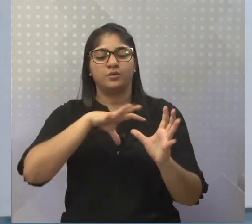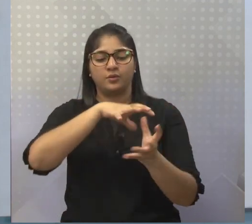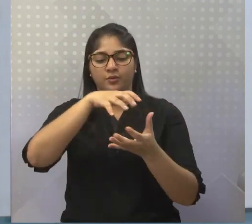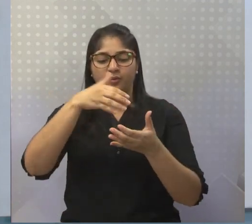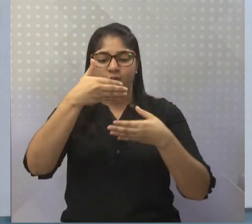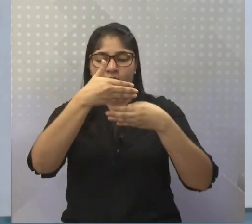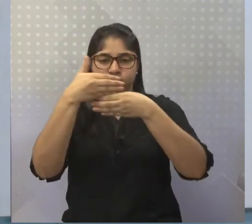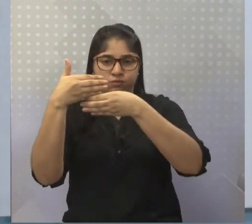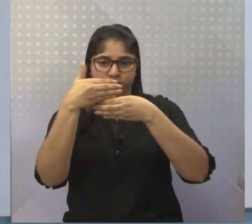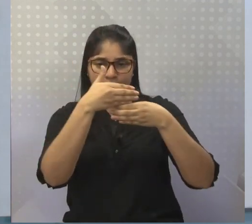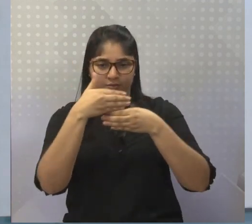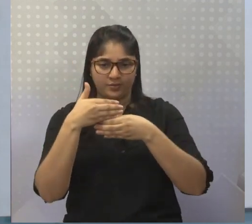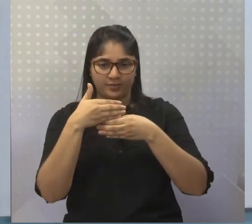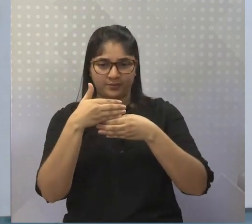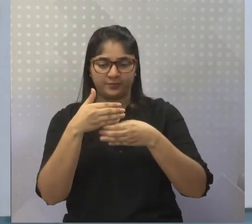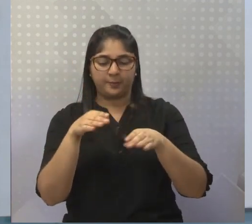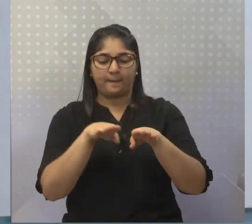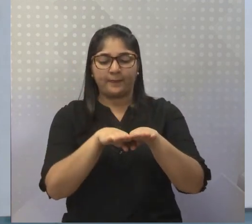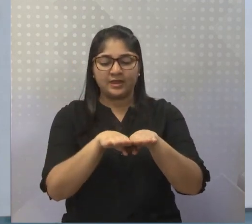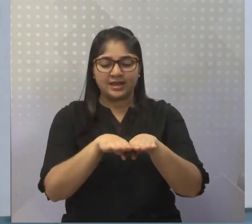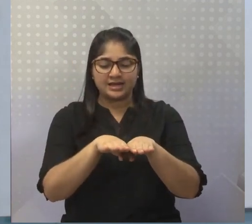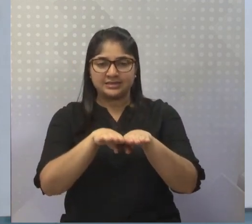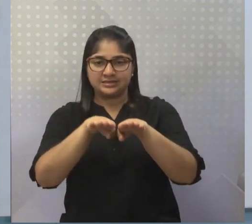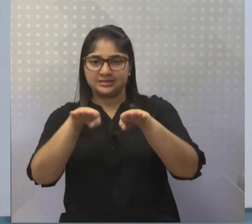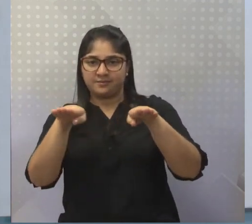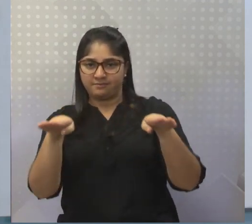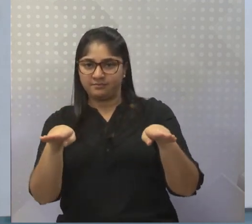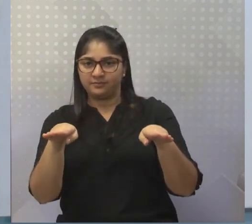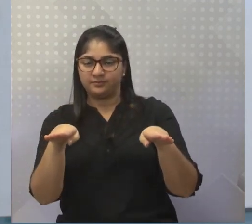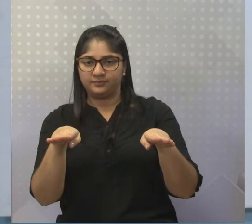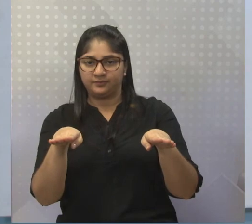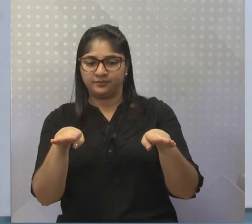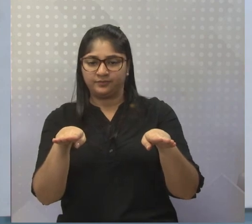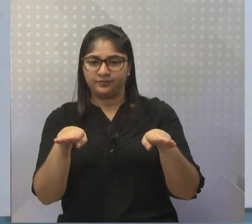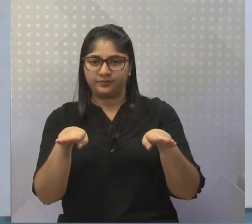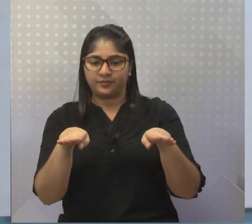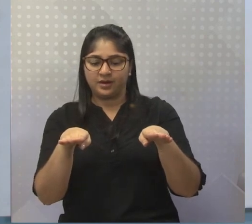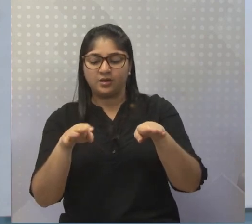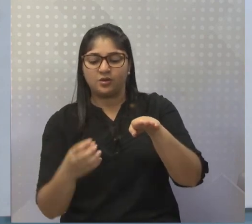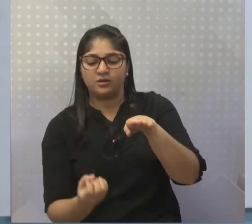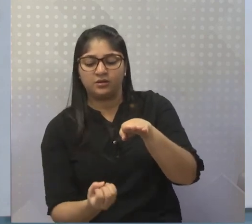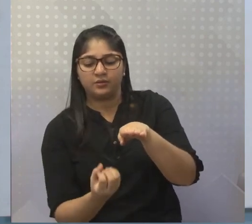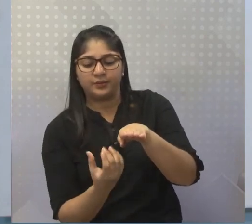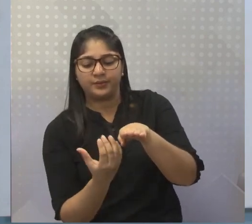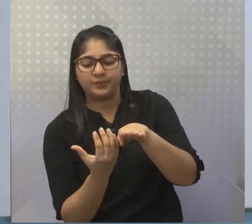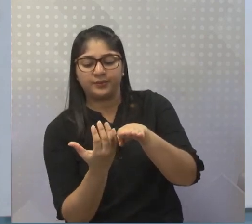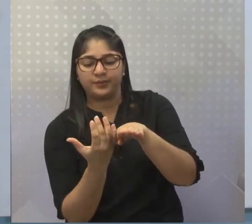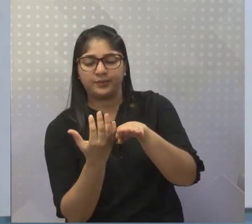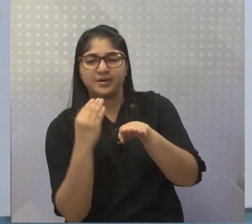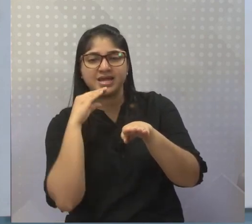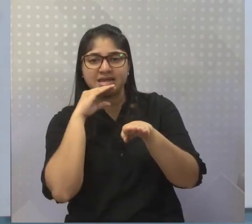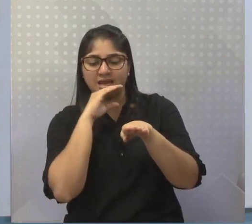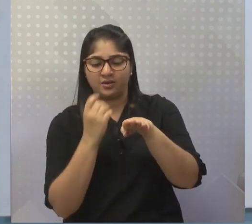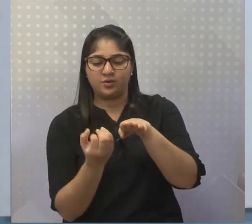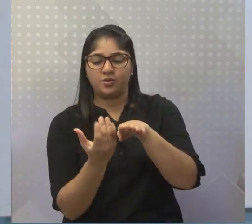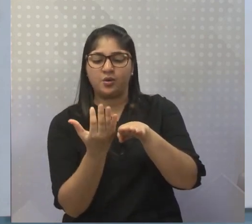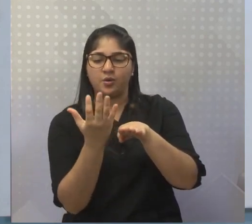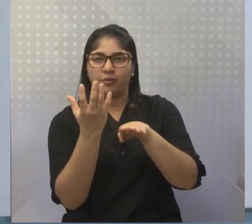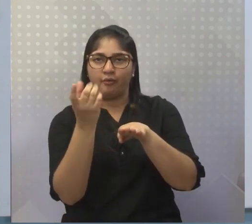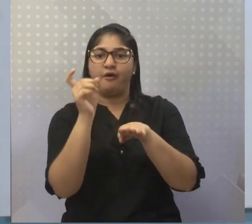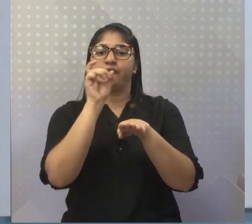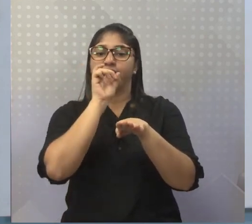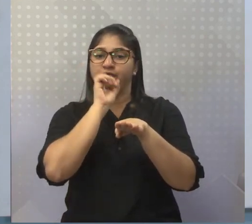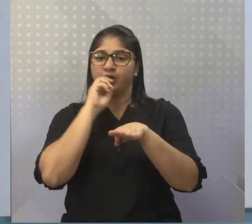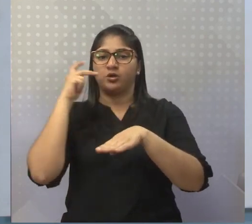tectônicas separam o nome desse movimento é divergentes que acontece separou ou mágoa foi para superfície sólida e ficou